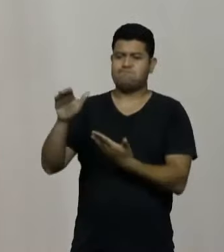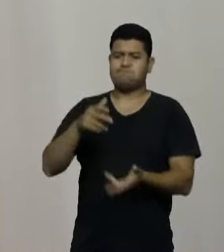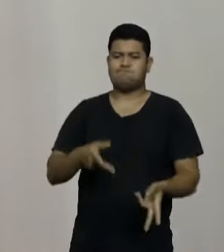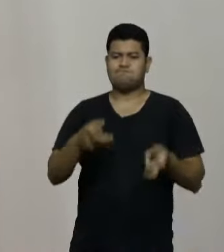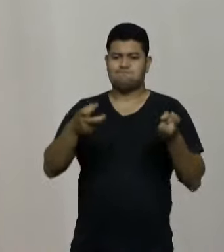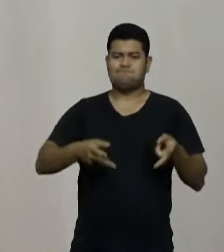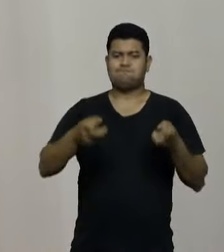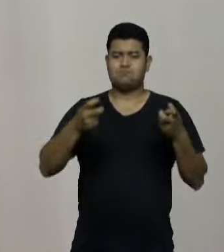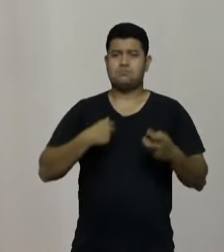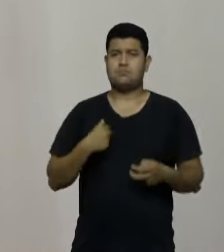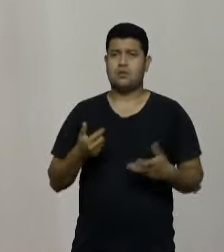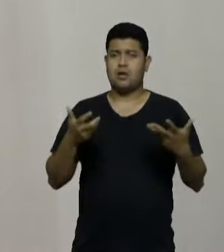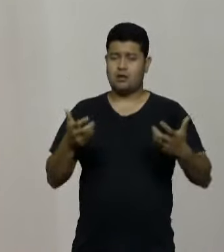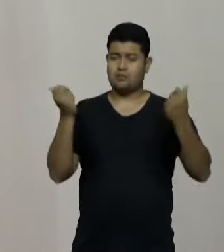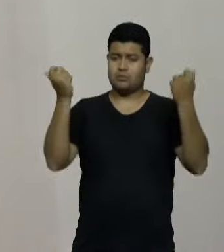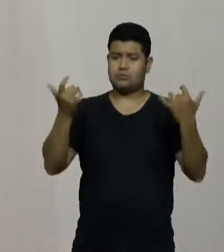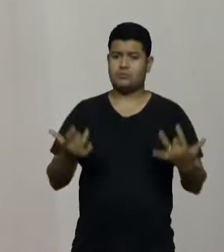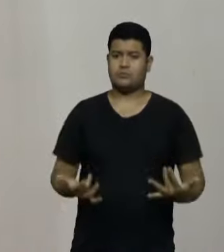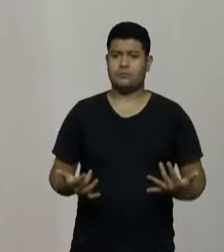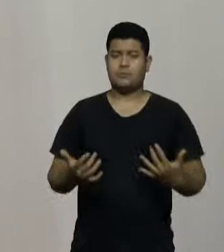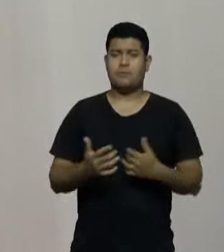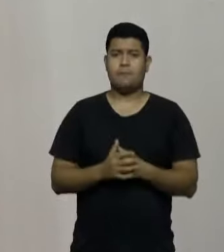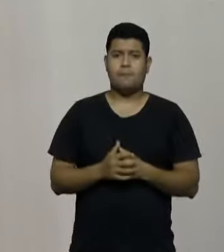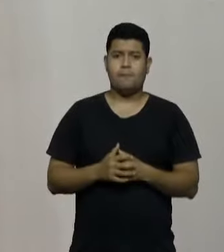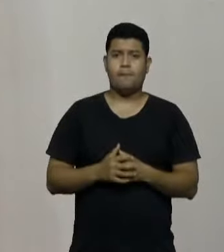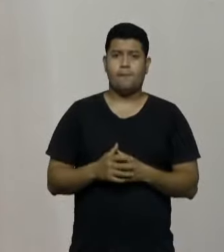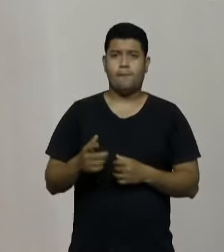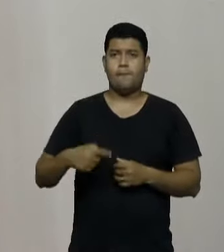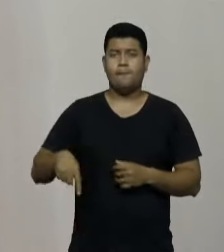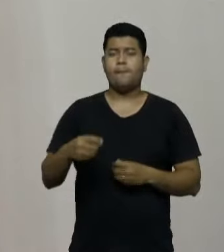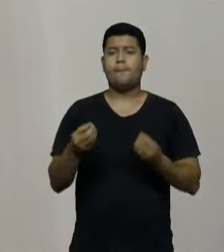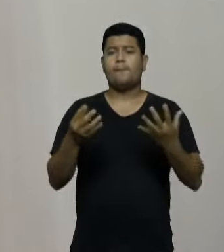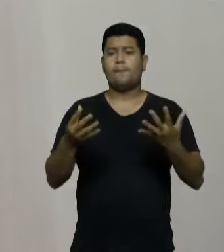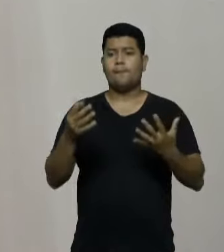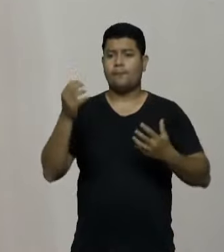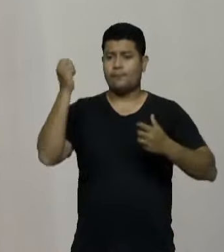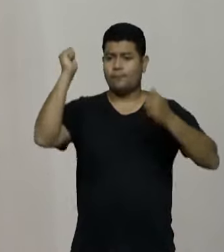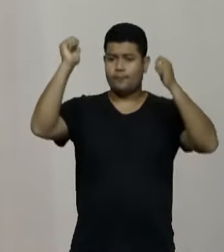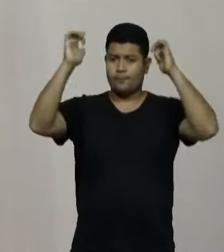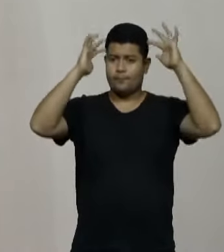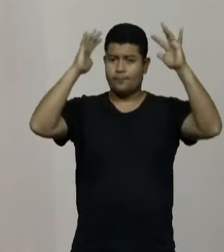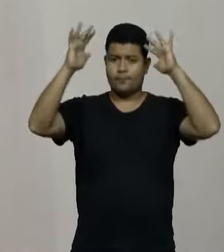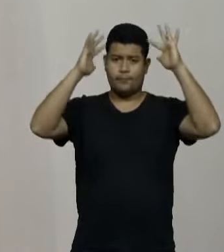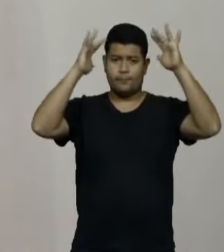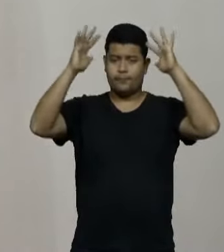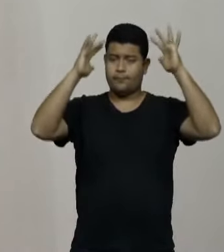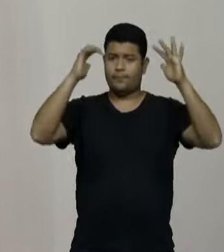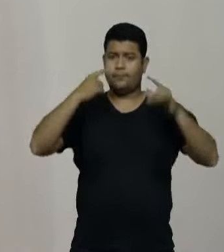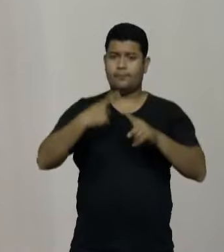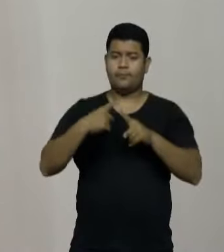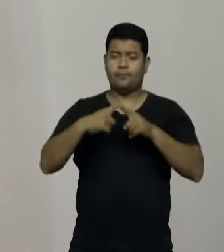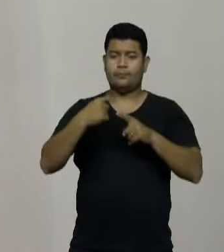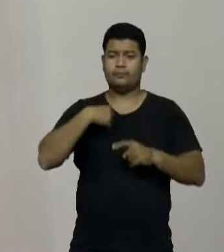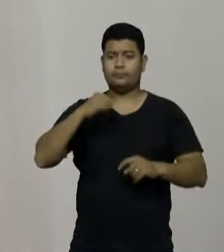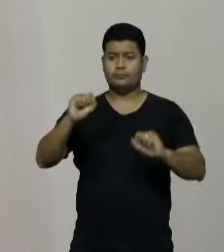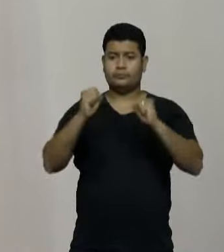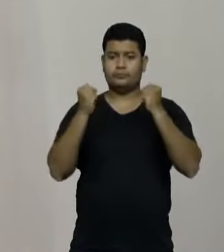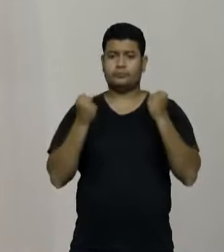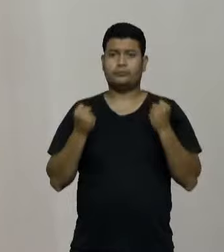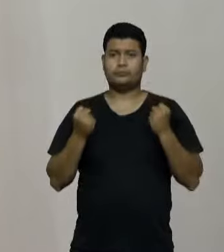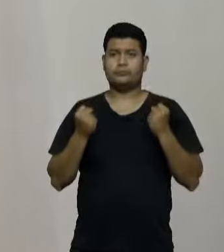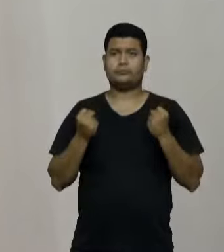colocar, para que a gente refletisse um pouco o porquê que eu defendo